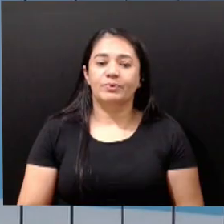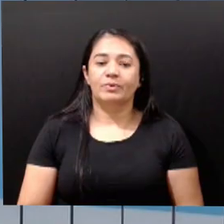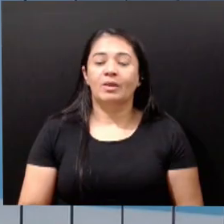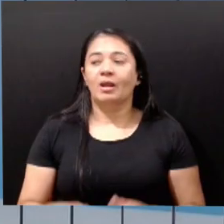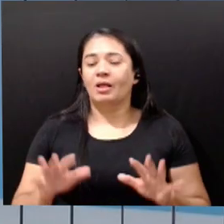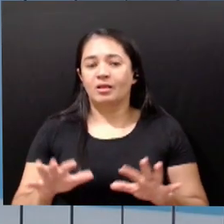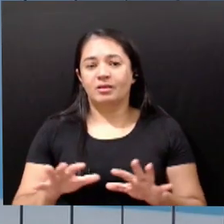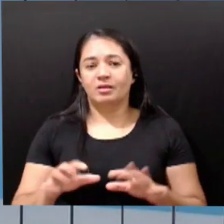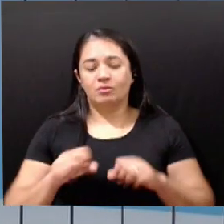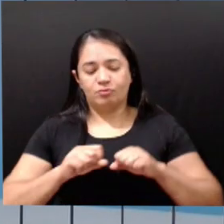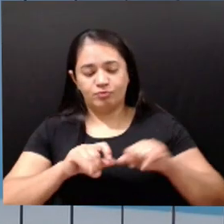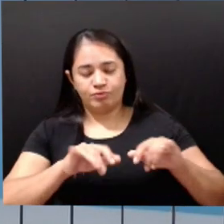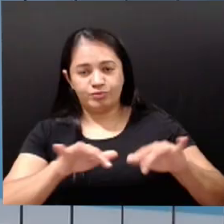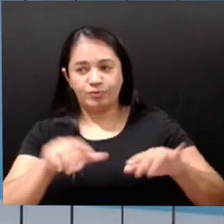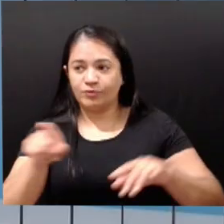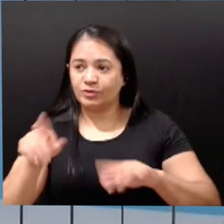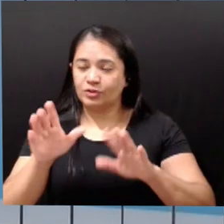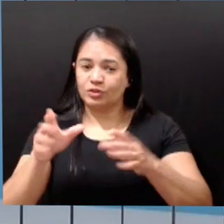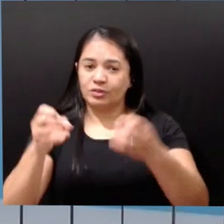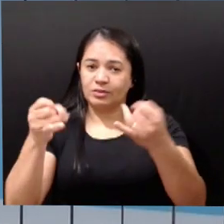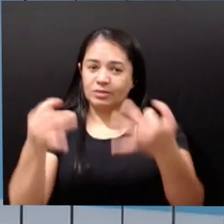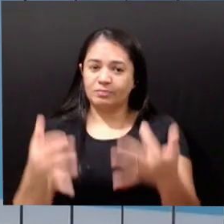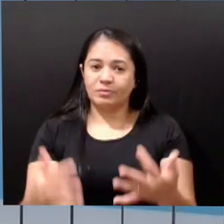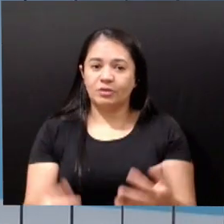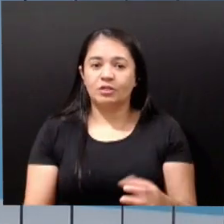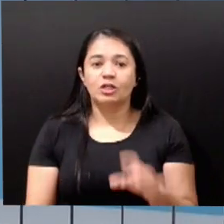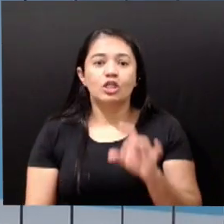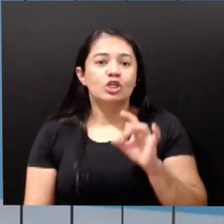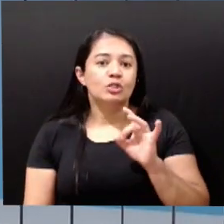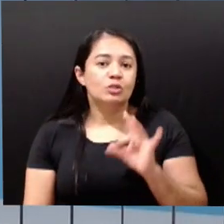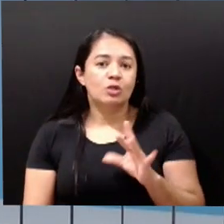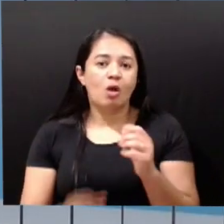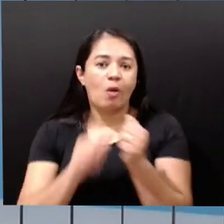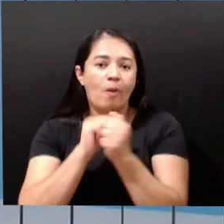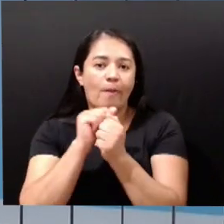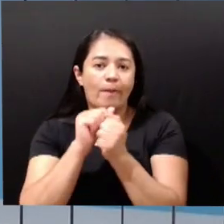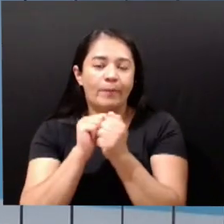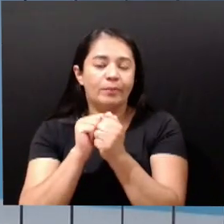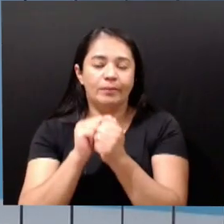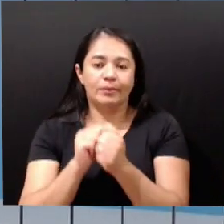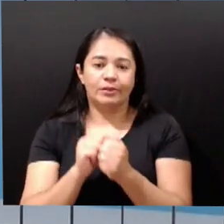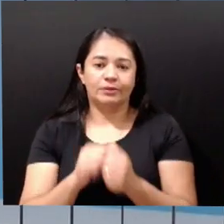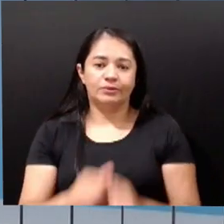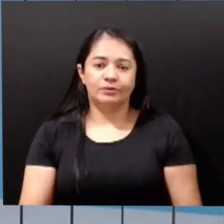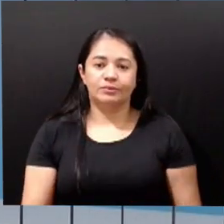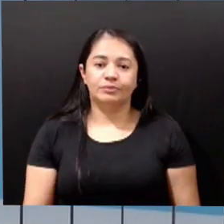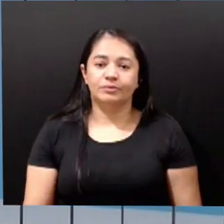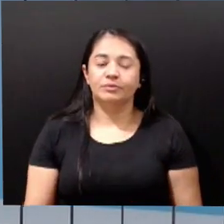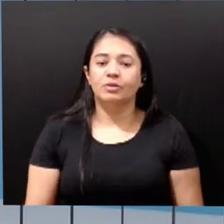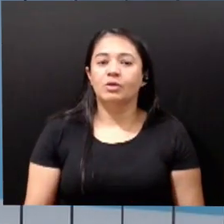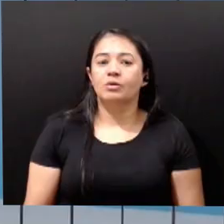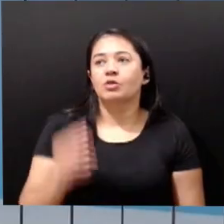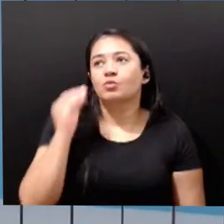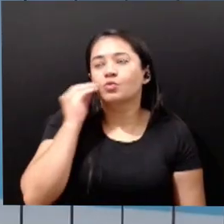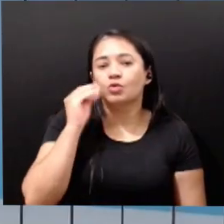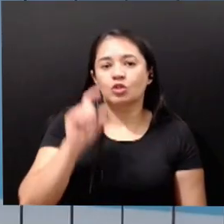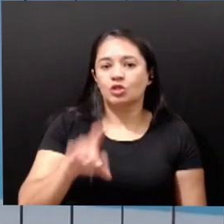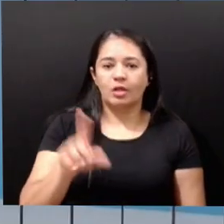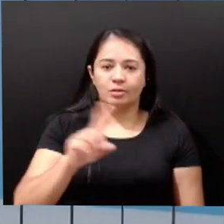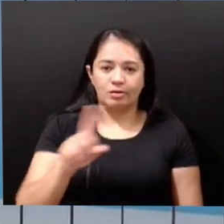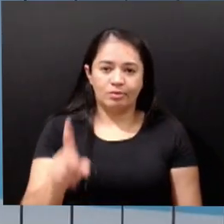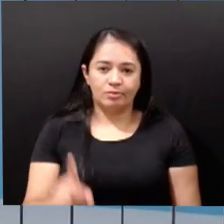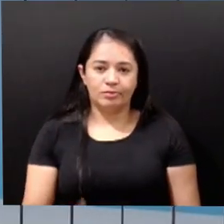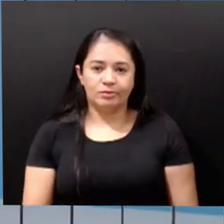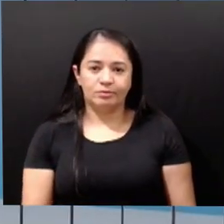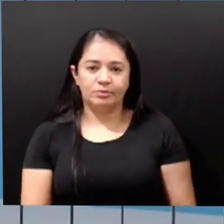então essa transmissão, como você disse, ela não ocorre exatamente só pelo beijo. Por exemplo, uma gotícula que